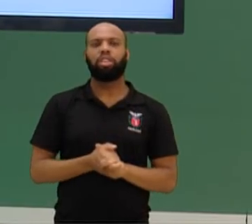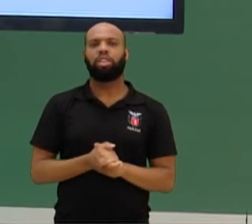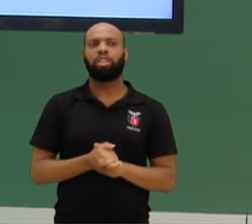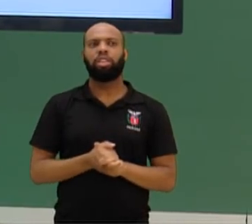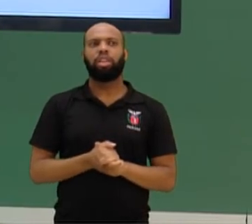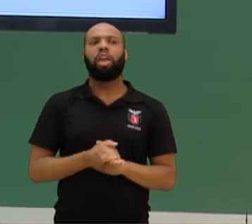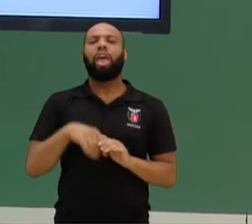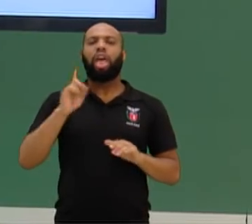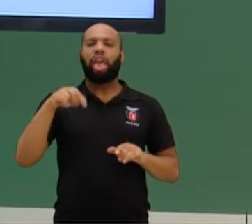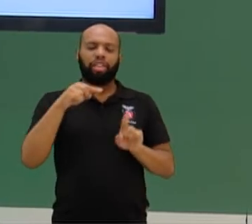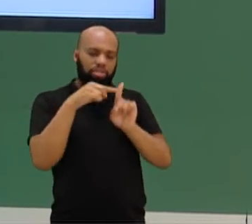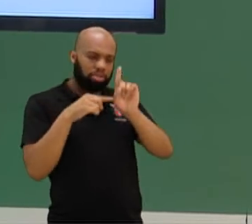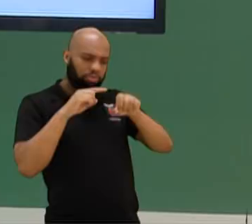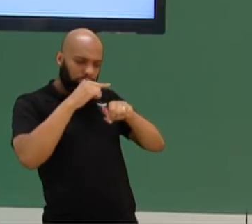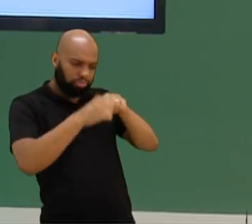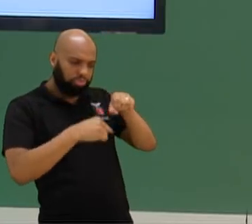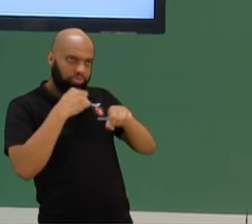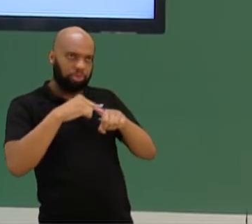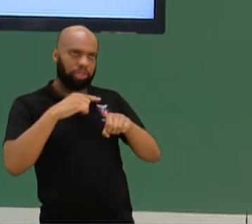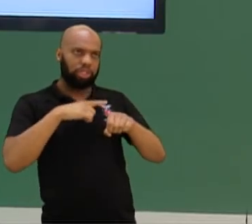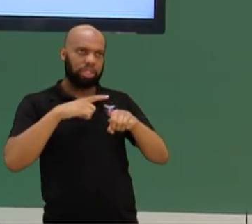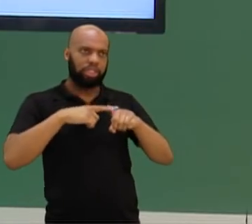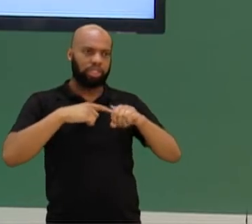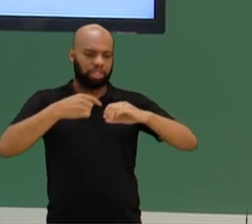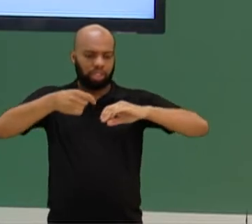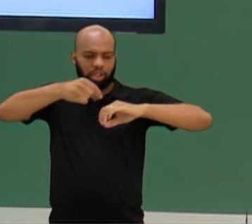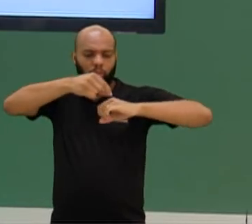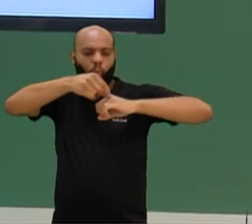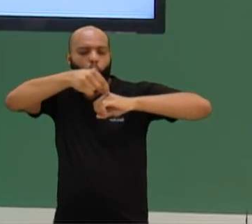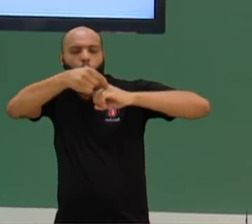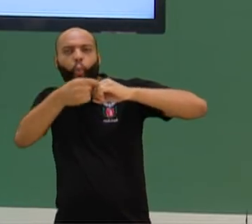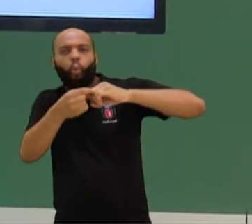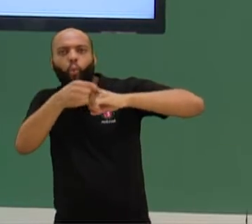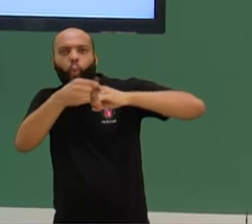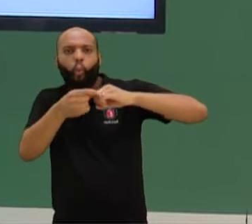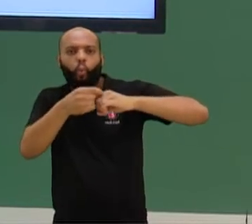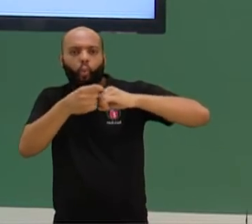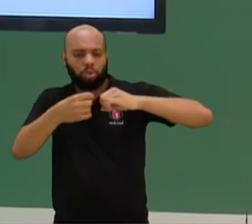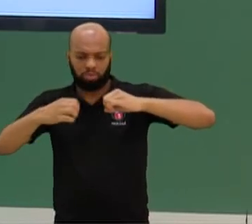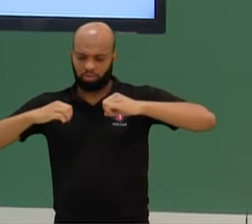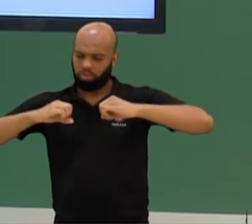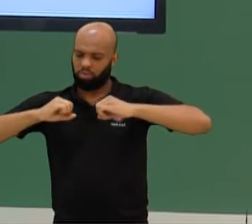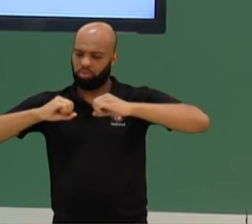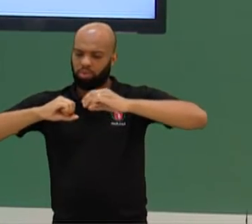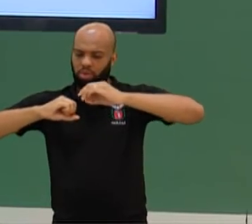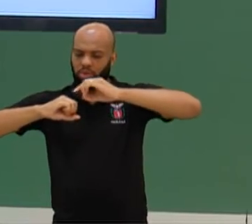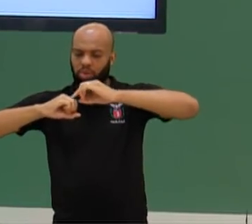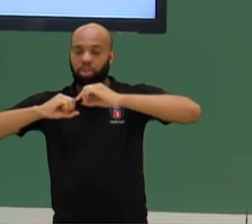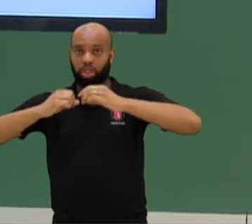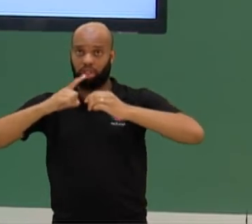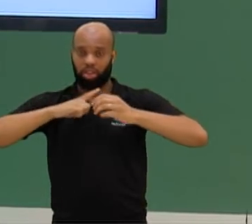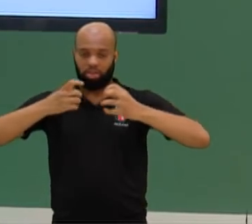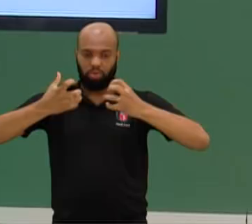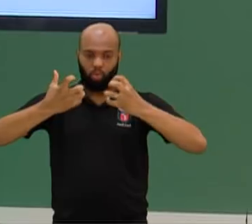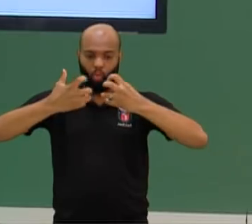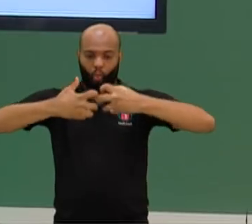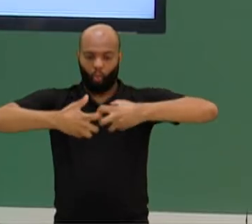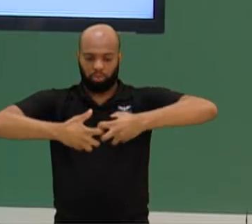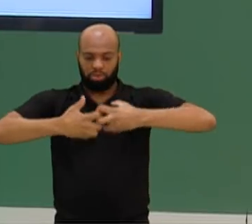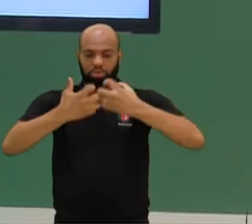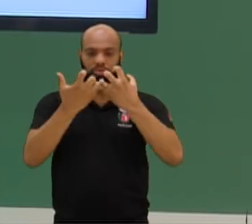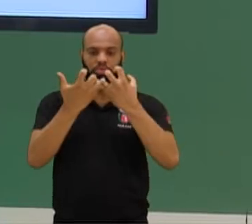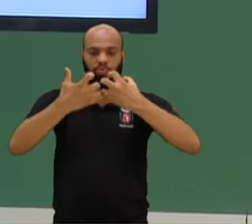são aquelas rodas que possuem sulcos e que são conectadas por meio desses sulcos. Quando uma gira, a outra gira também, que